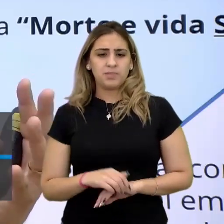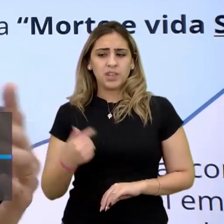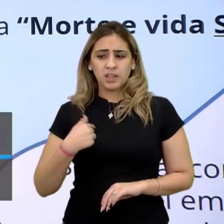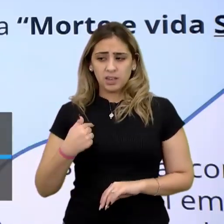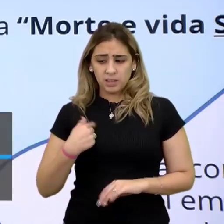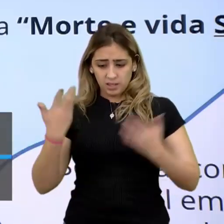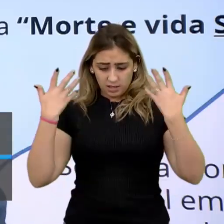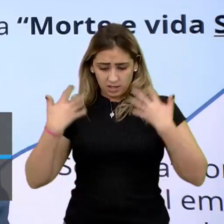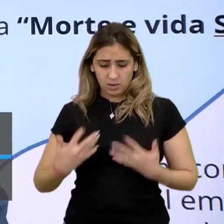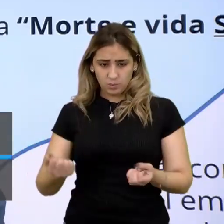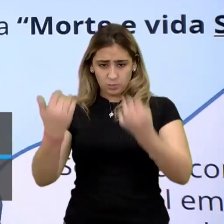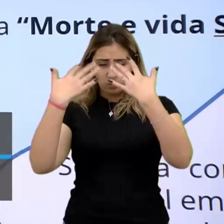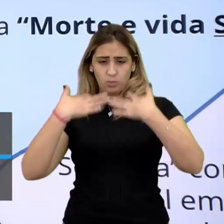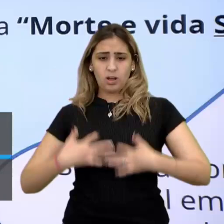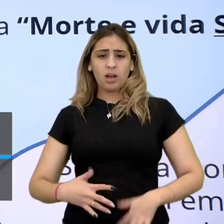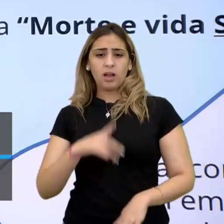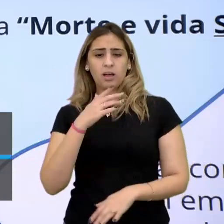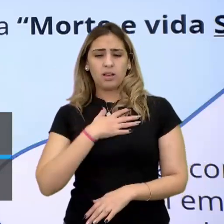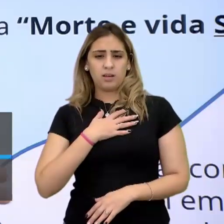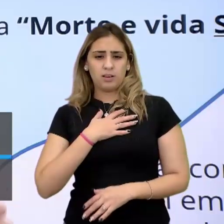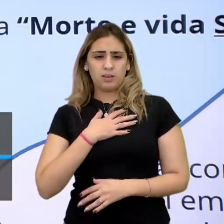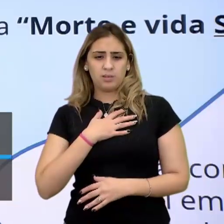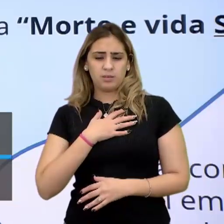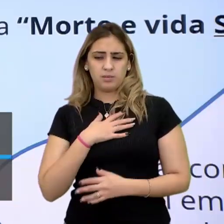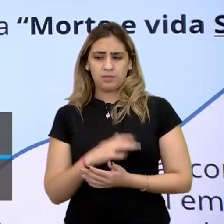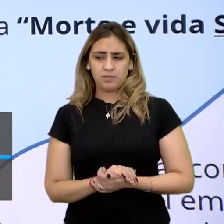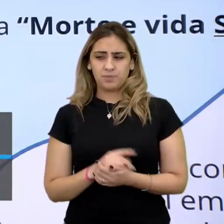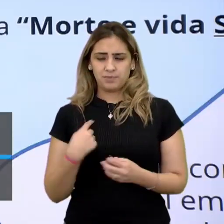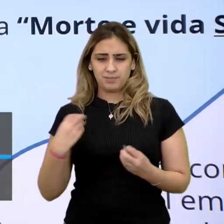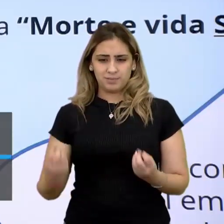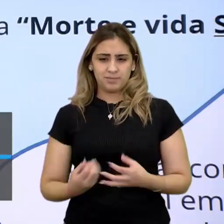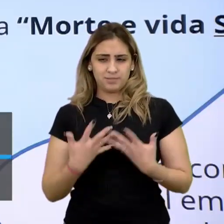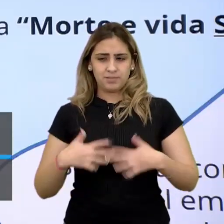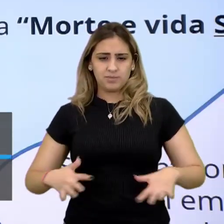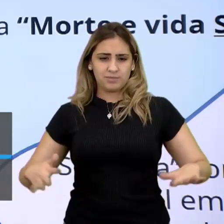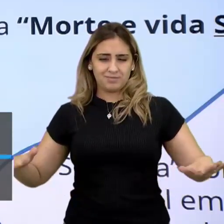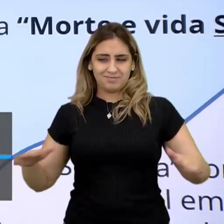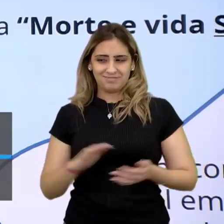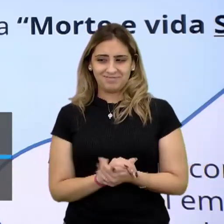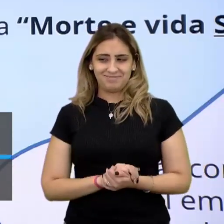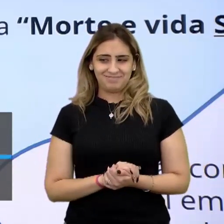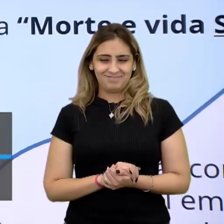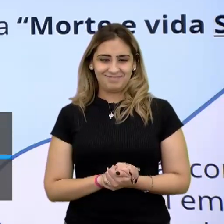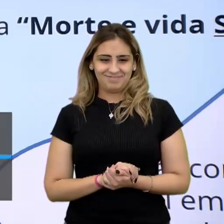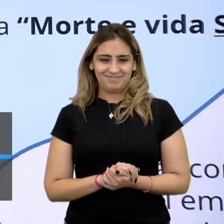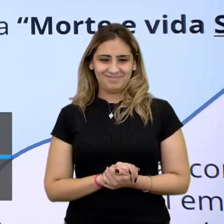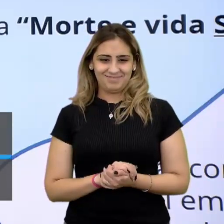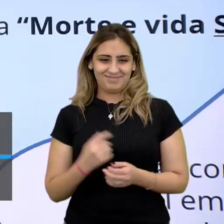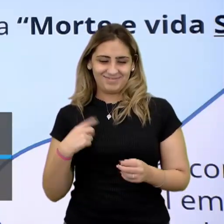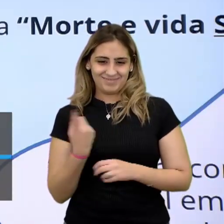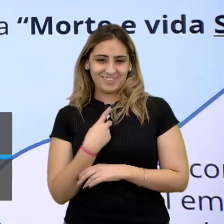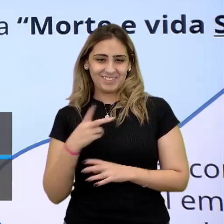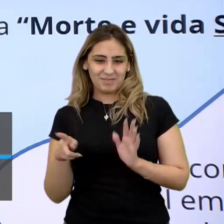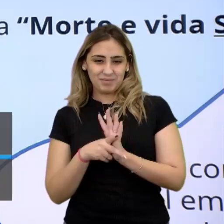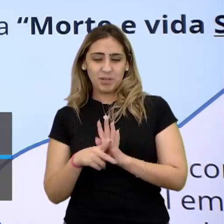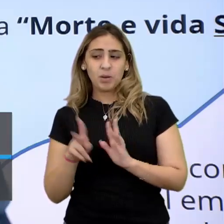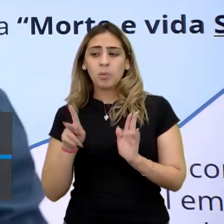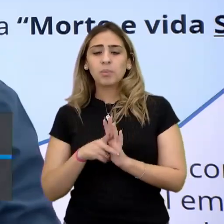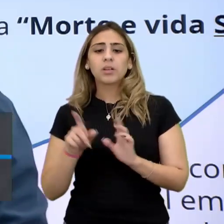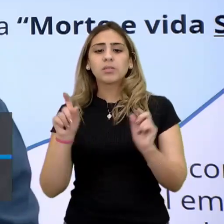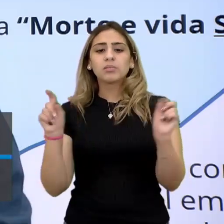oceano. Ou seja, eu peguei um substantivo e transformei em verbo. Aqui também ocorre uma derivação imprópria.